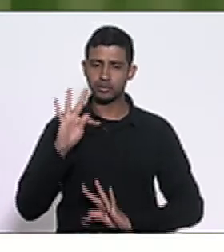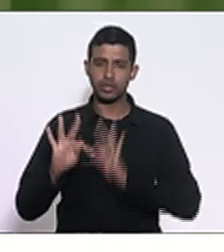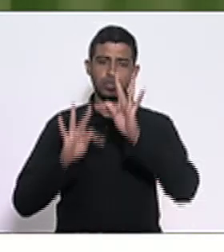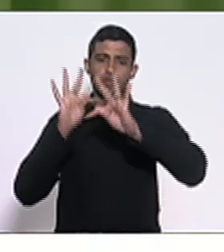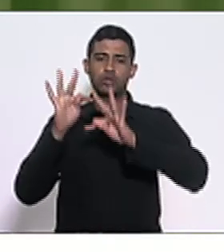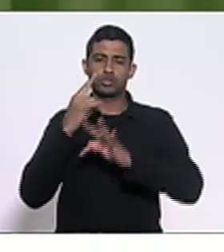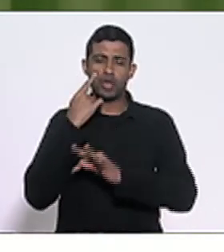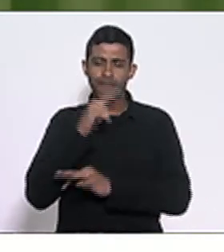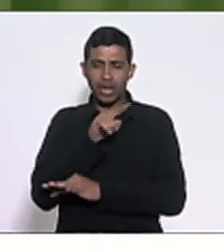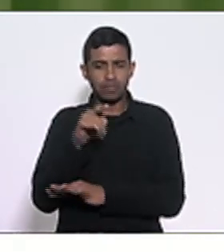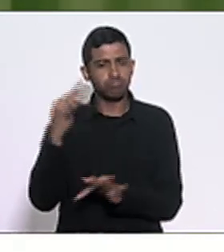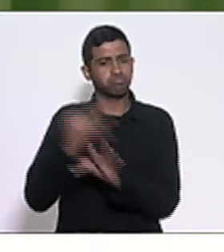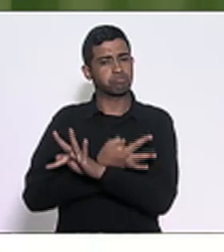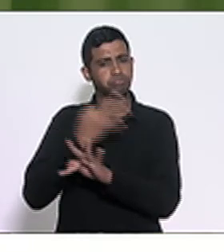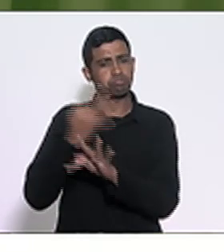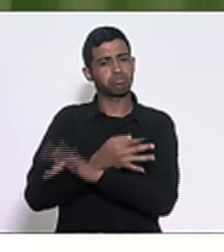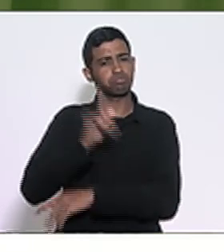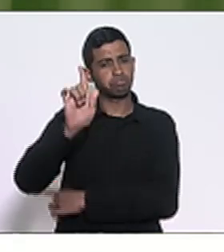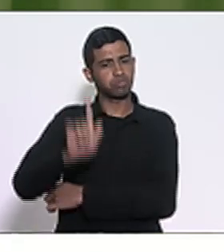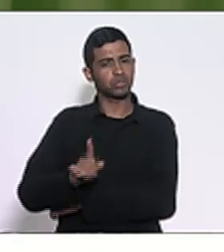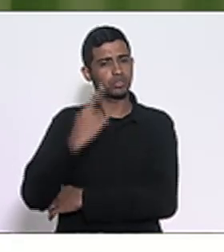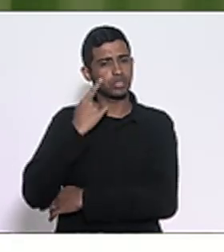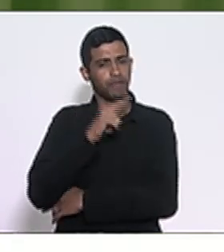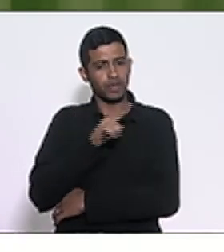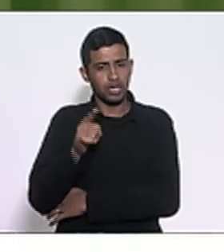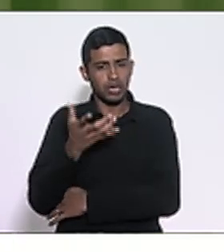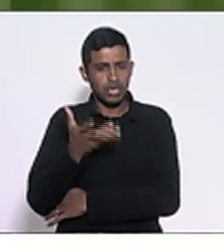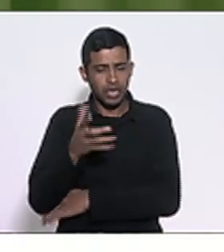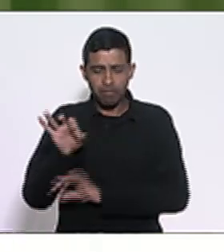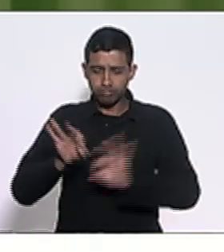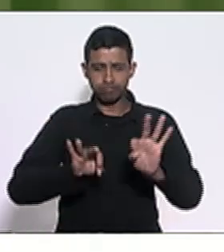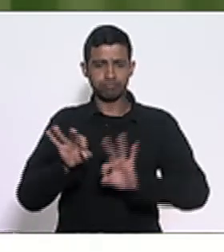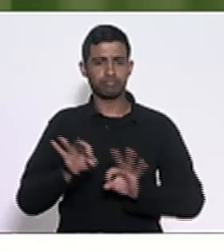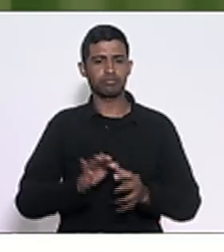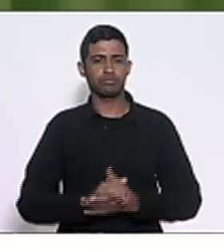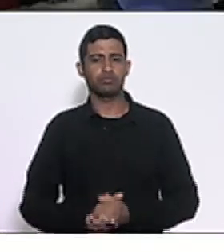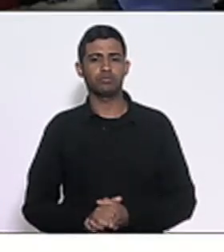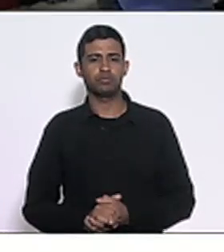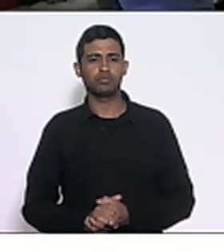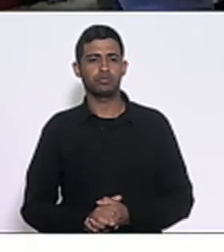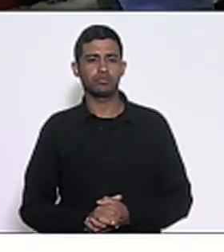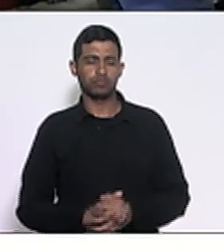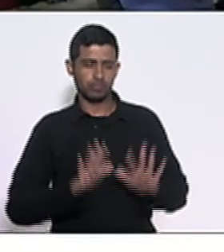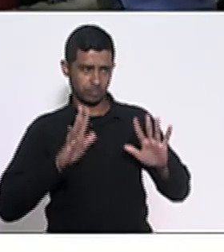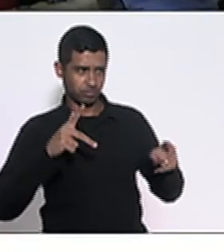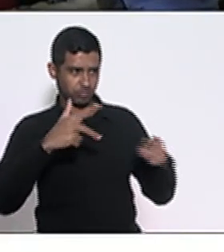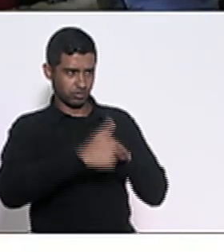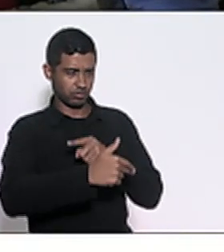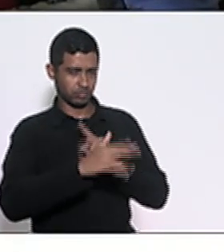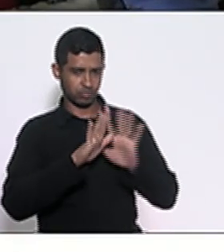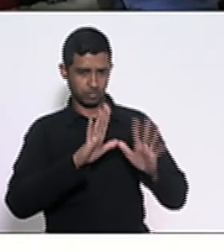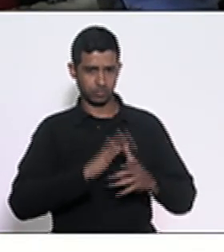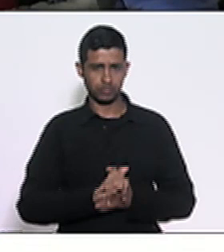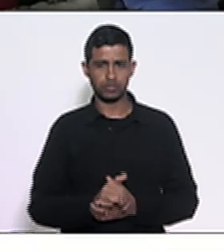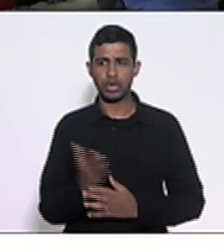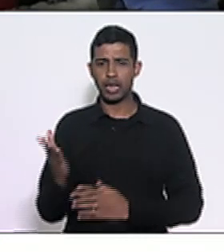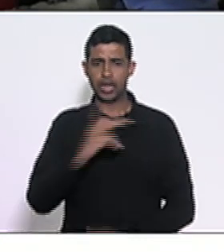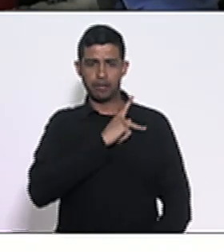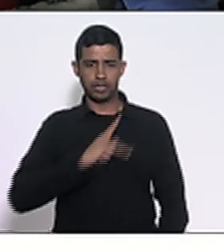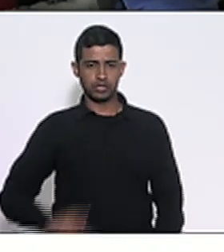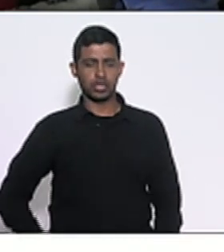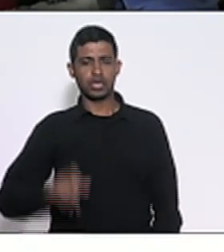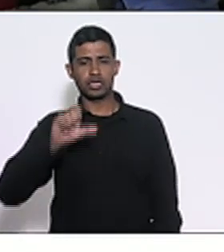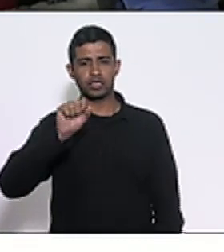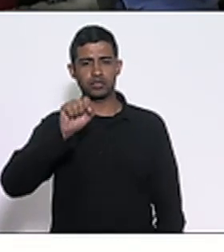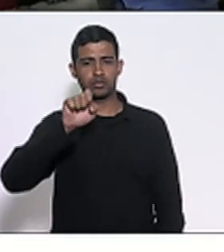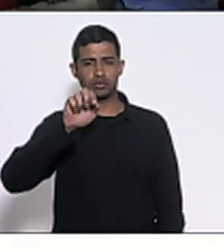tecnologia suportando a gestão que se quer construir. Podia me dar uma parte? Sim, o ex-presidente Sérgio Rosa pediu, em seguida o Marcos